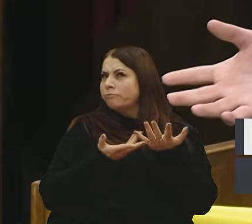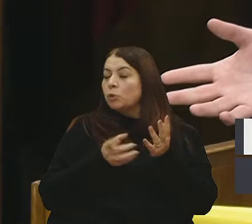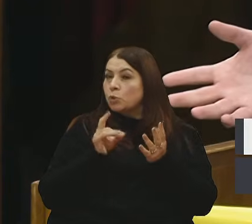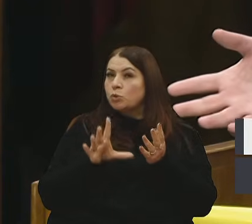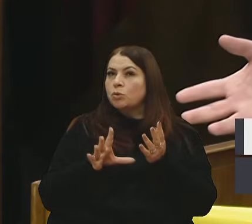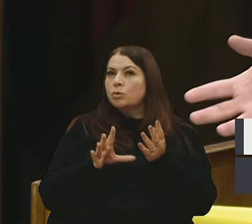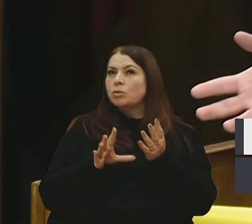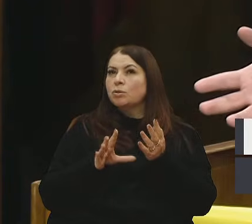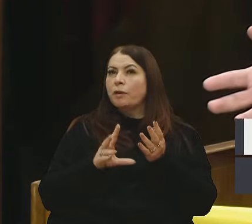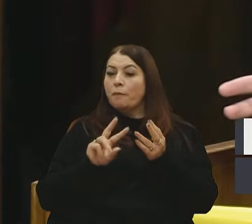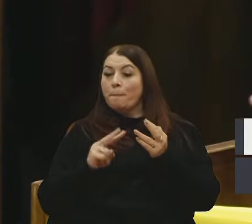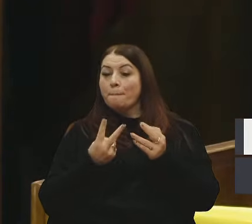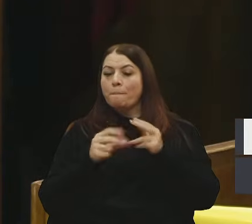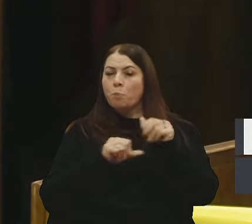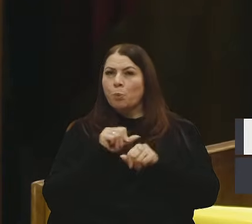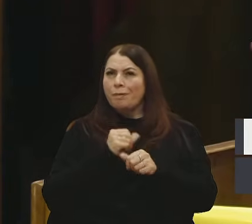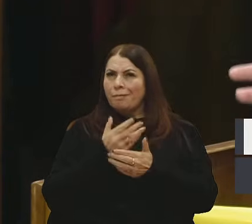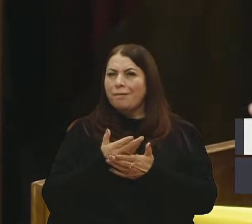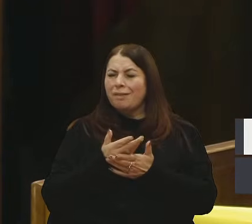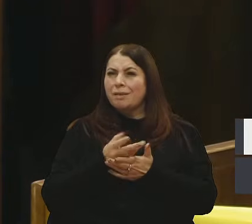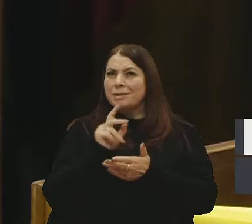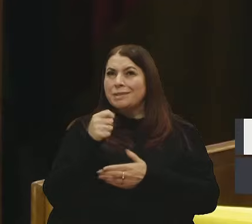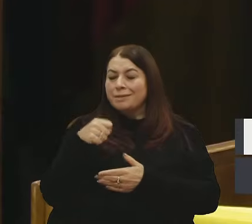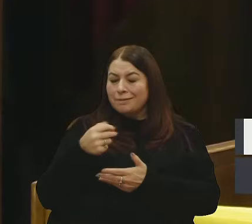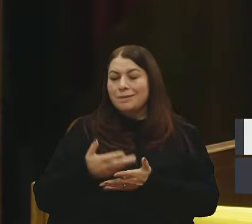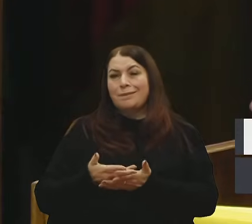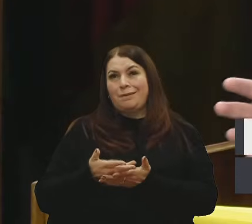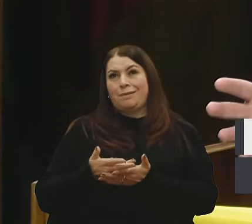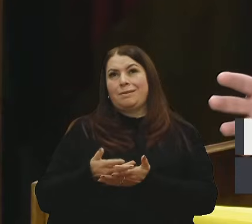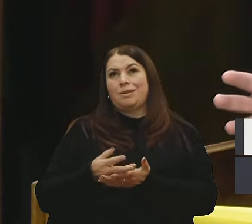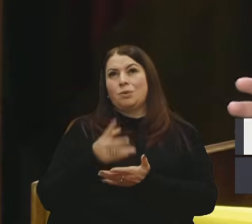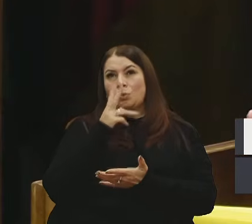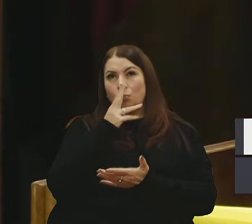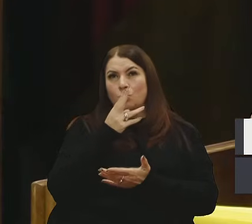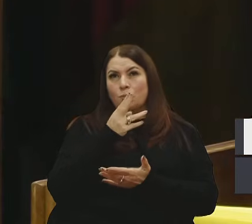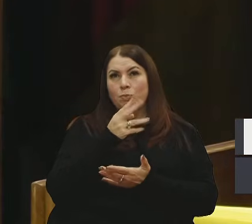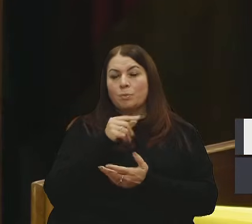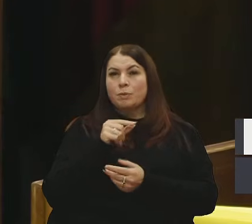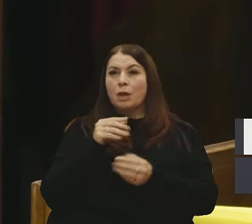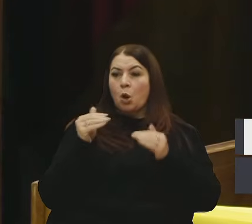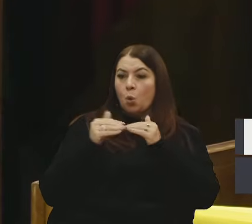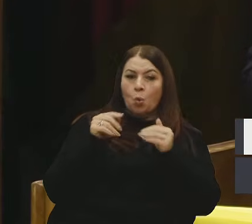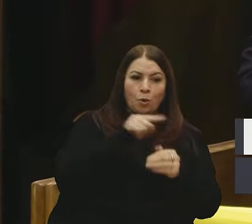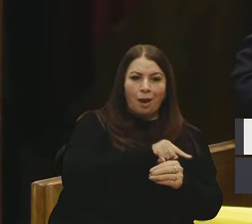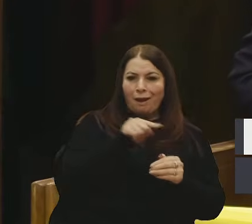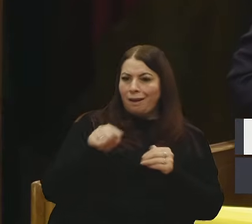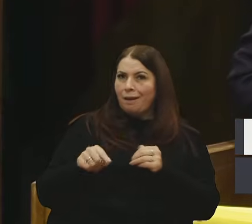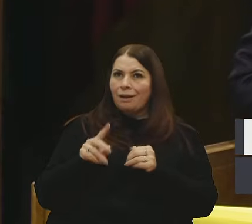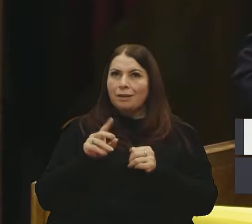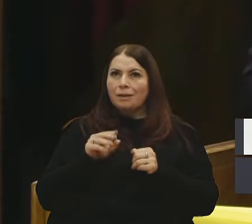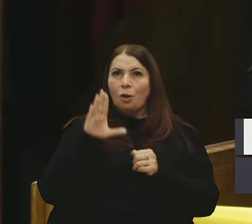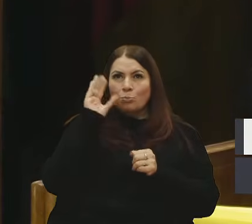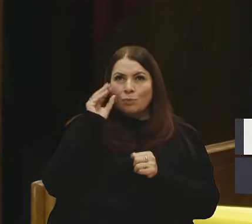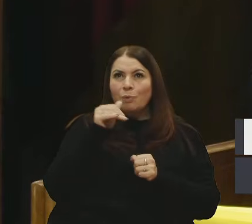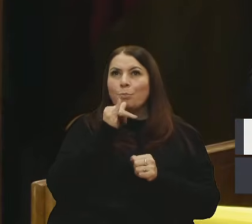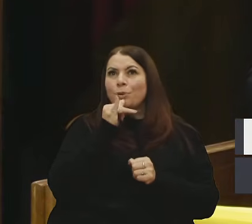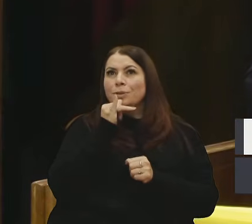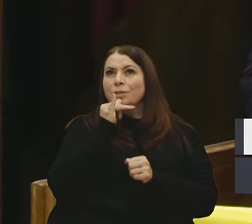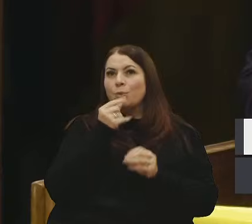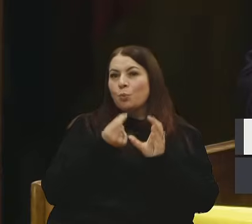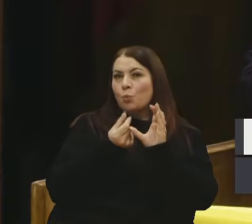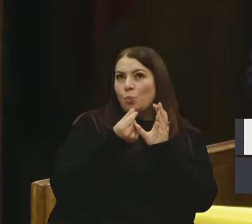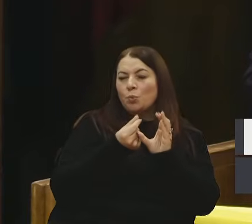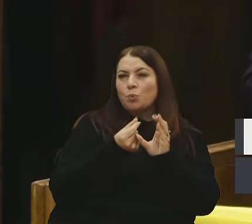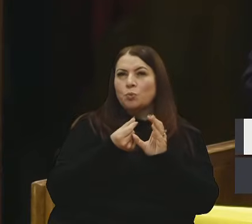ser reversíveis se necessário, mediante acordo entre as partes, observados, por exemplo, o custo